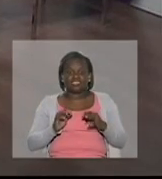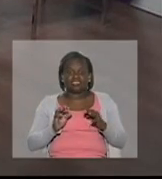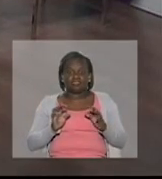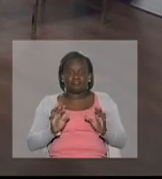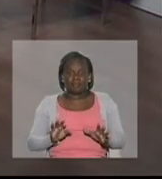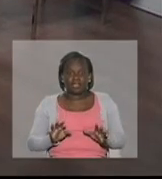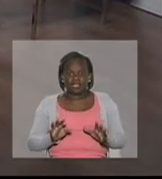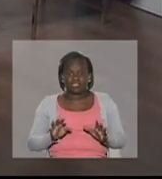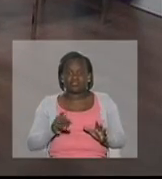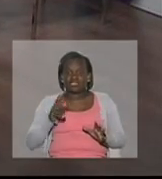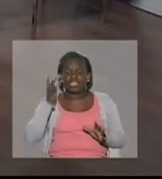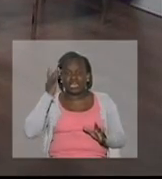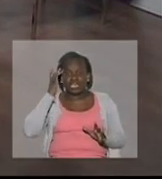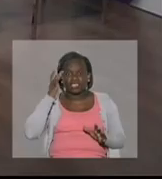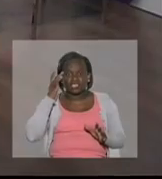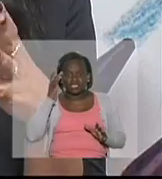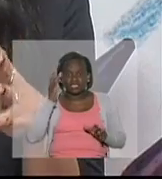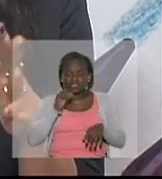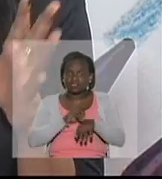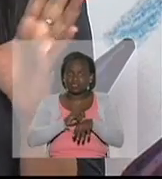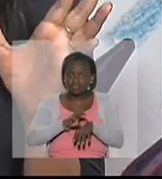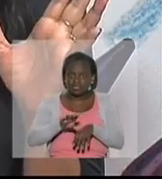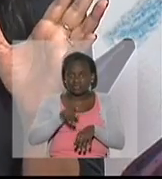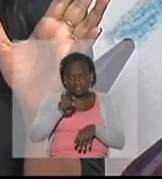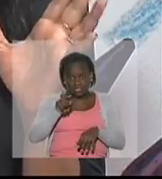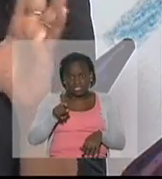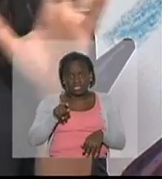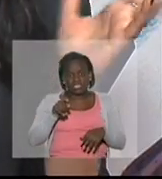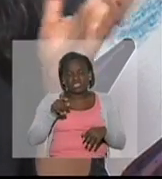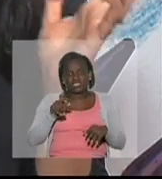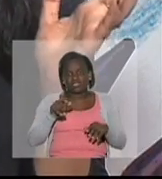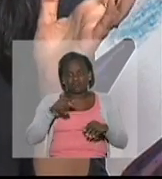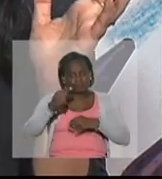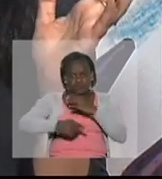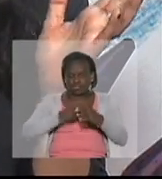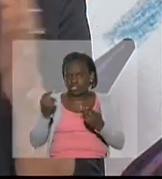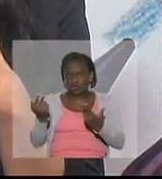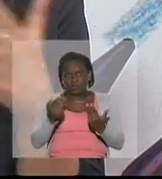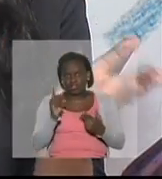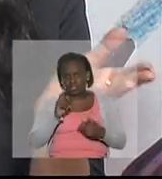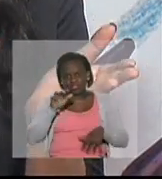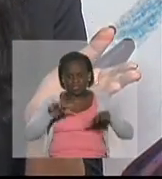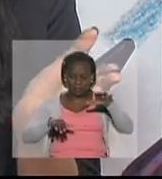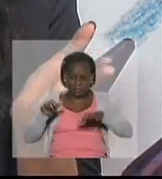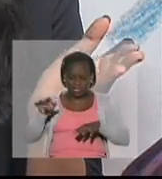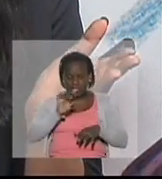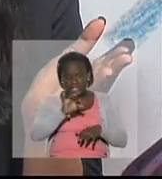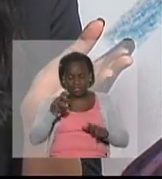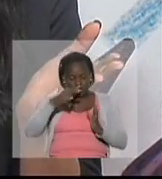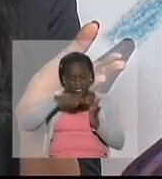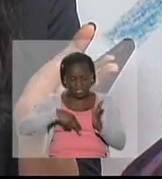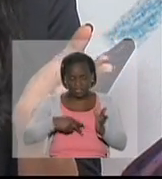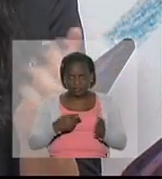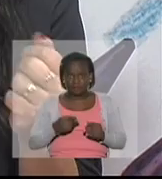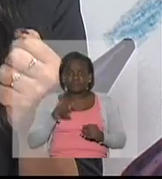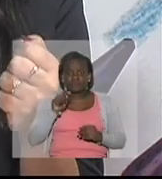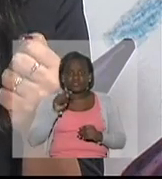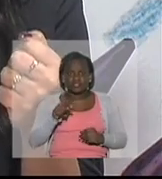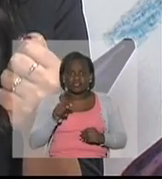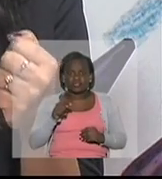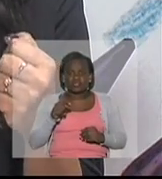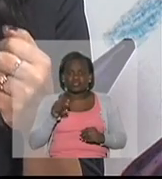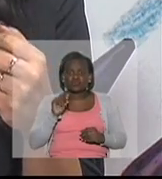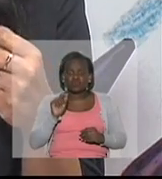Exato. Qual que você acha que é a mensagem que foi para você? Porque, claro, que ela não é universal, ela é de acordo com os olhos que leem. Claro.